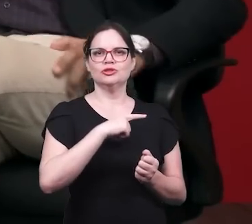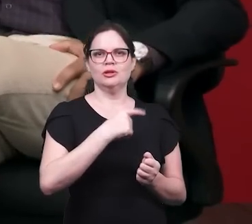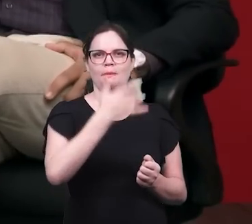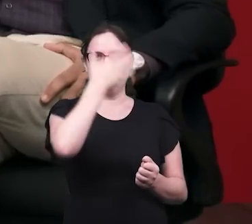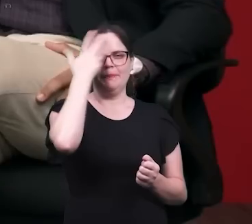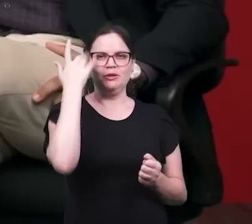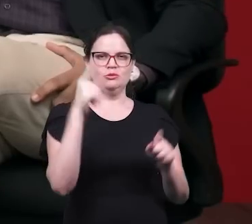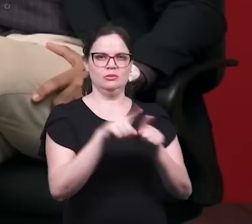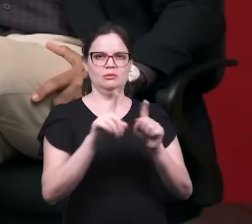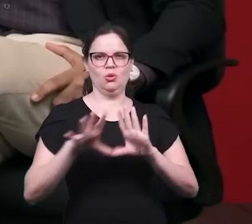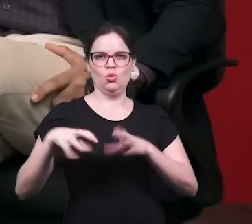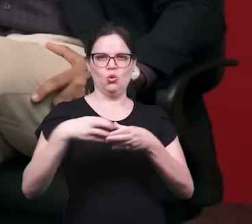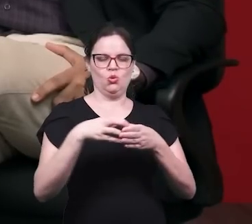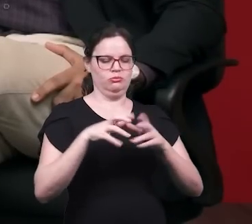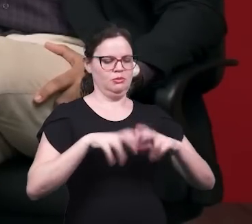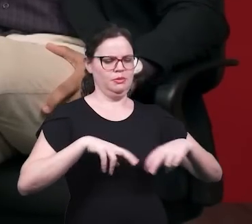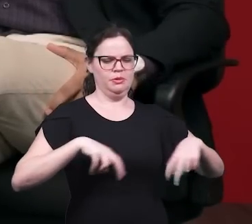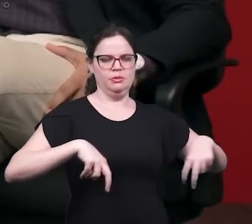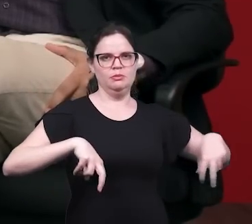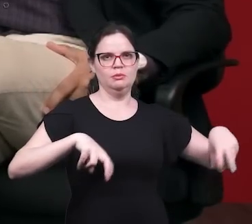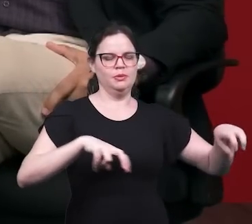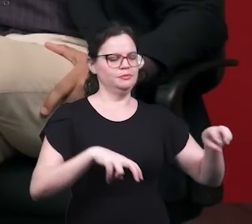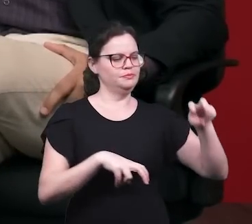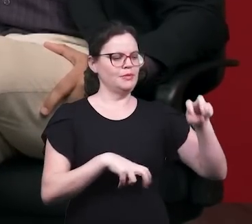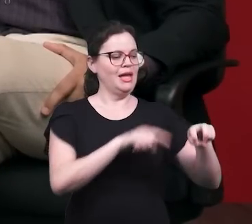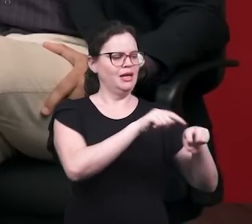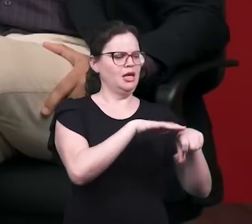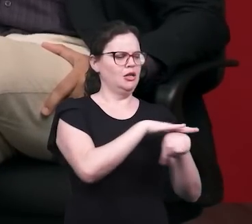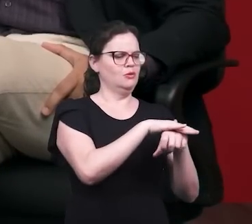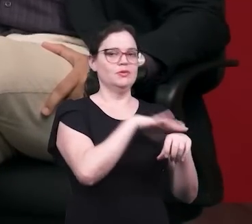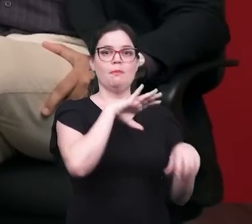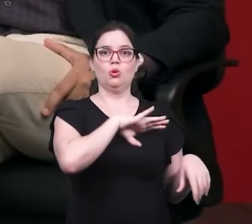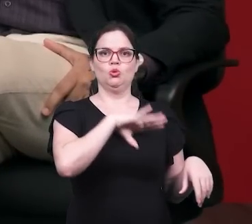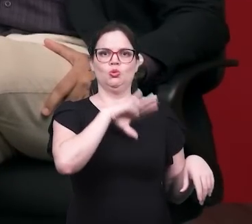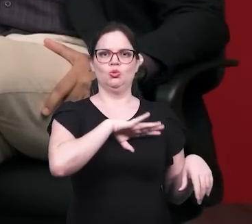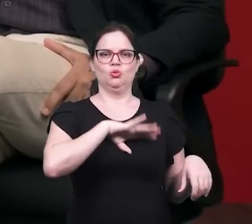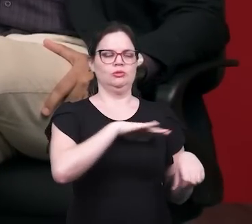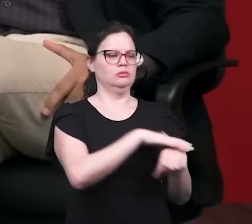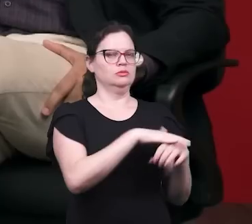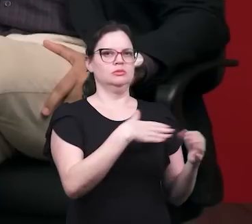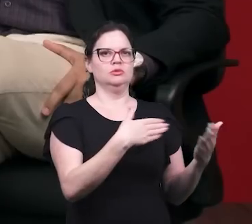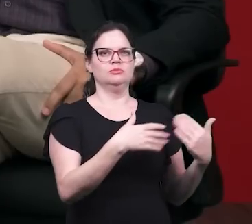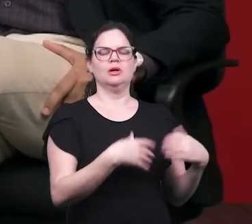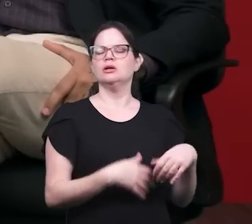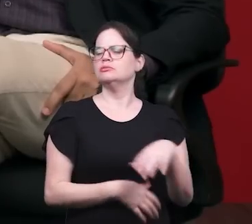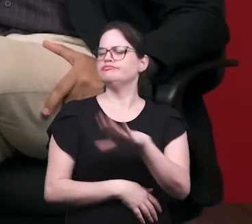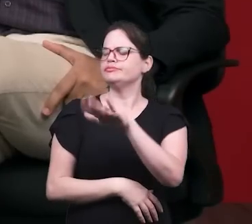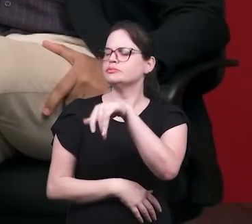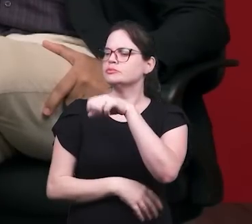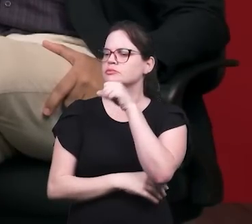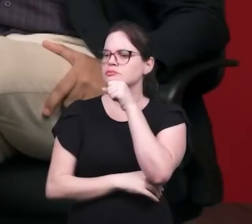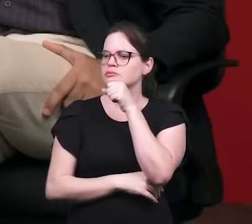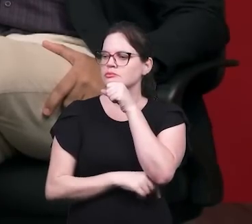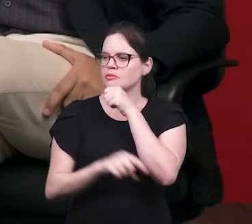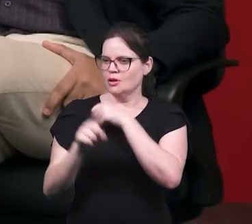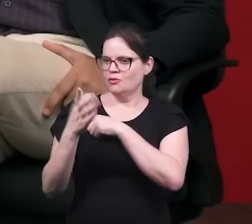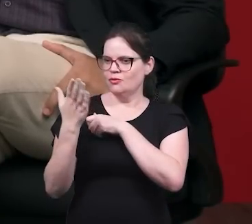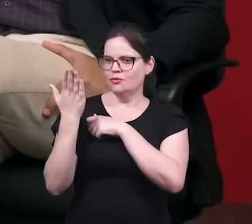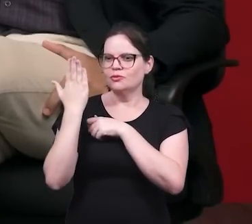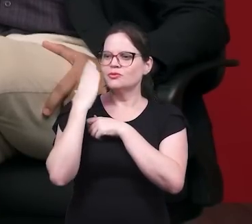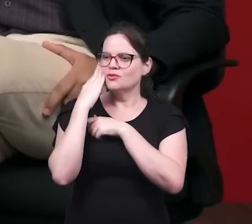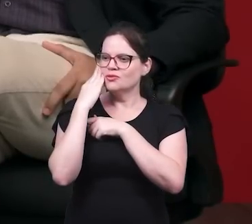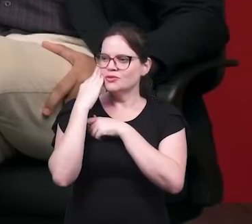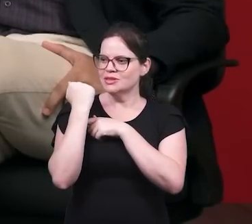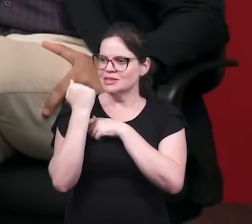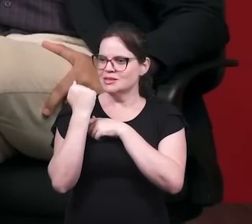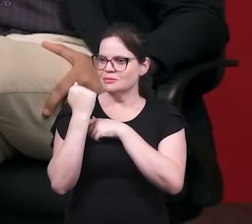lá, e aí sentou um do meu lado, ele falando português, aí ele chegou assim para mim: sabia que